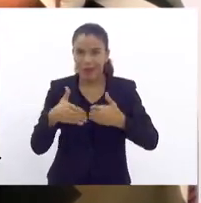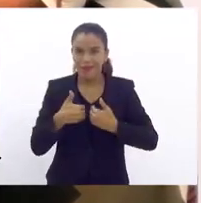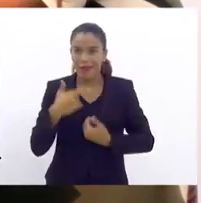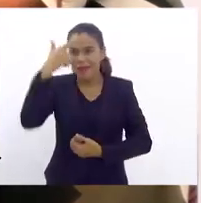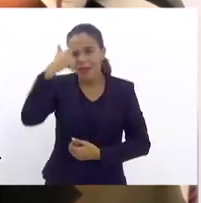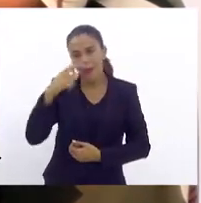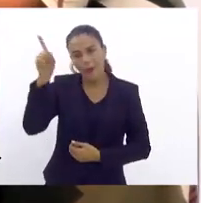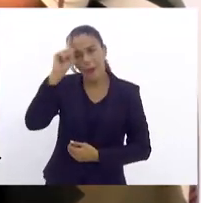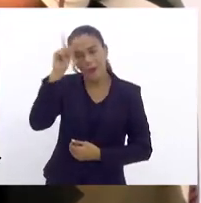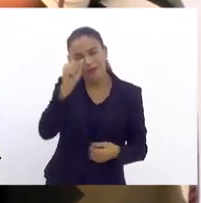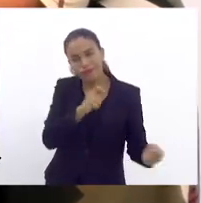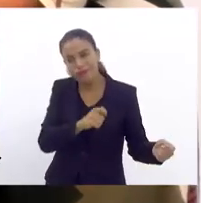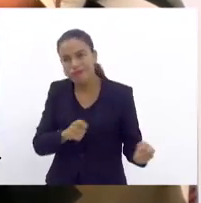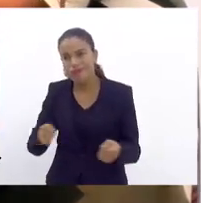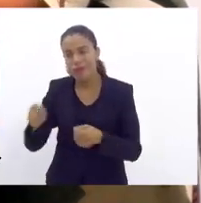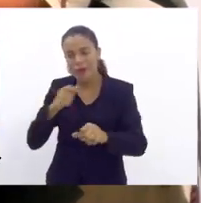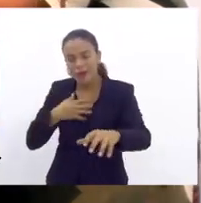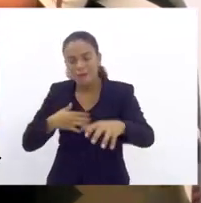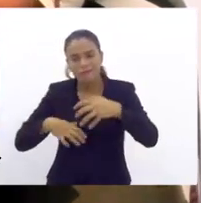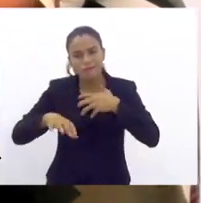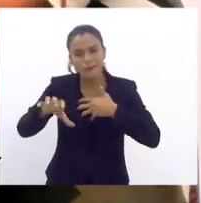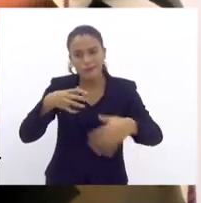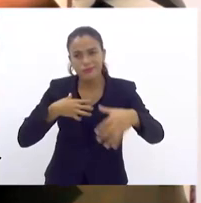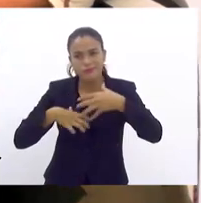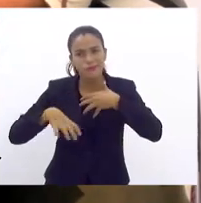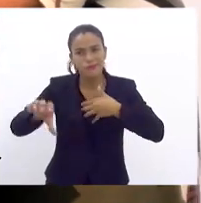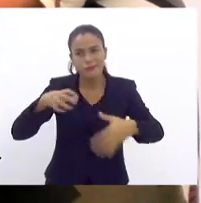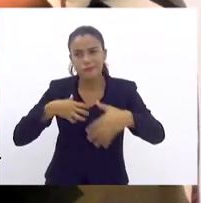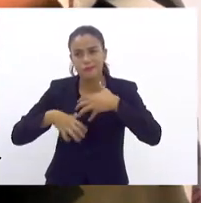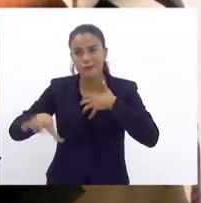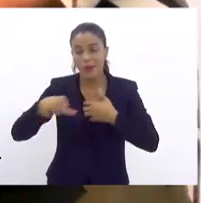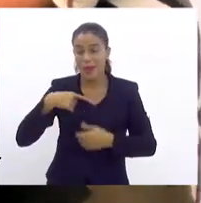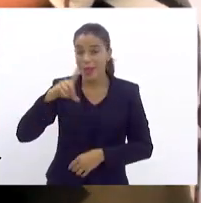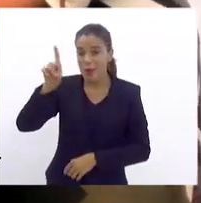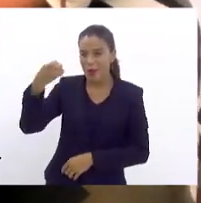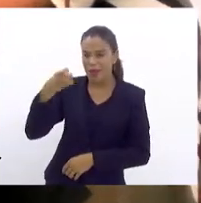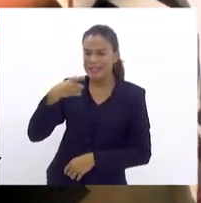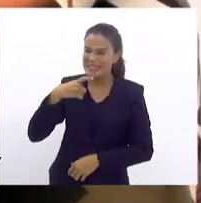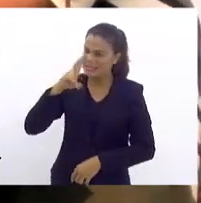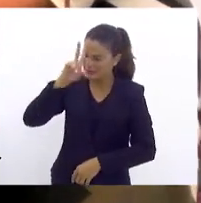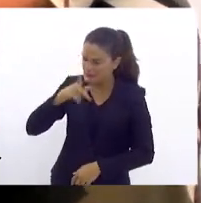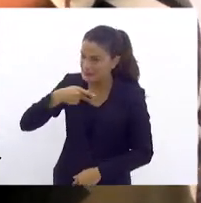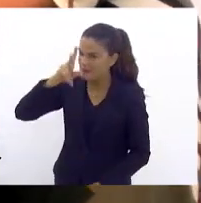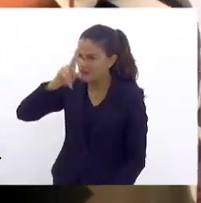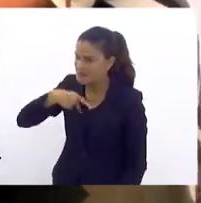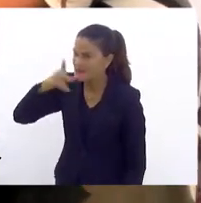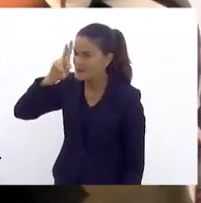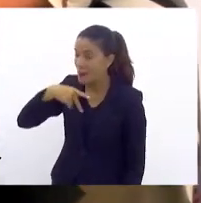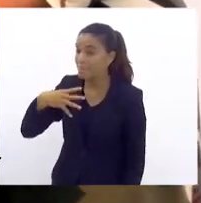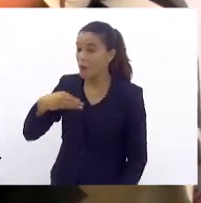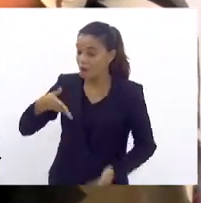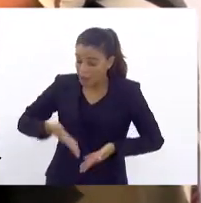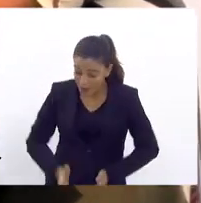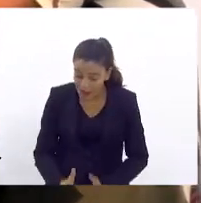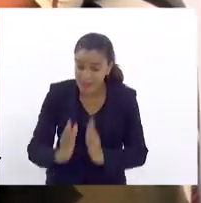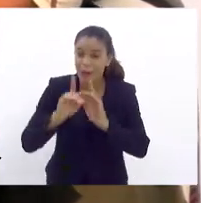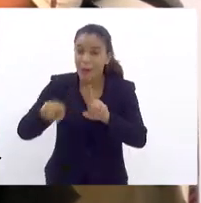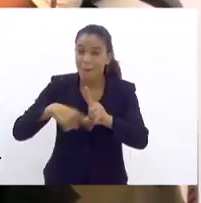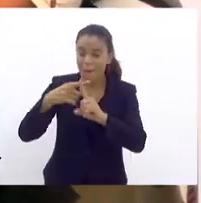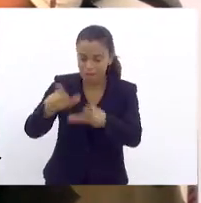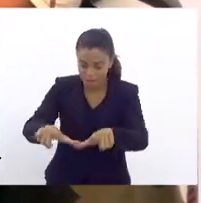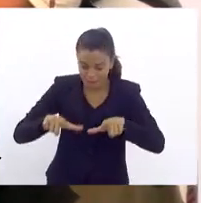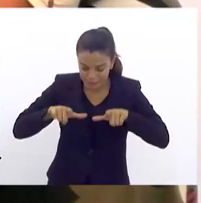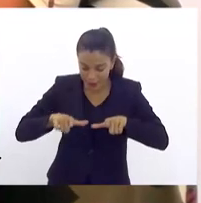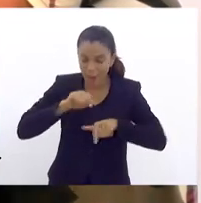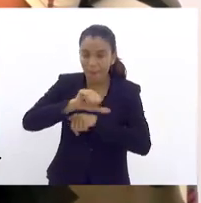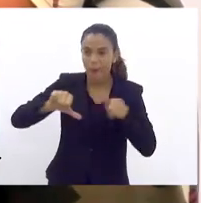me aprendo a me colocar no lugar do outro como eu acho que às vezes eu era egoísta e como eu Nascimento dele diagnóstico dele mudou minha vida mudou